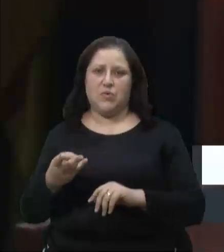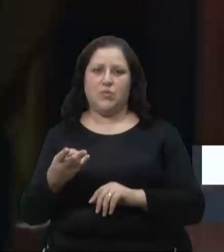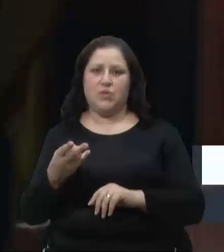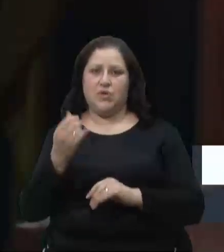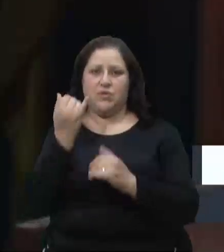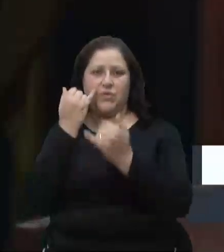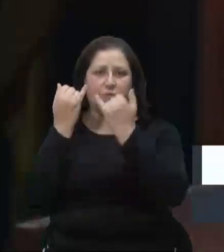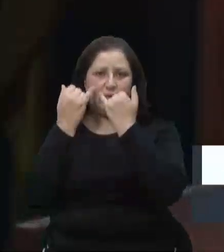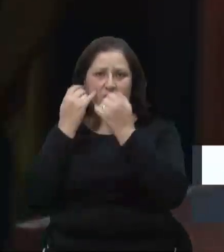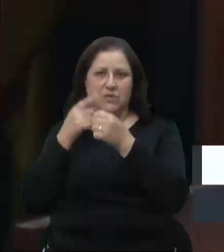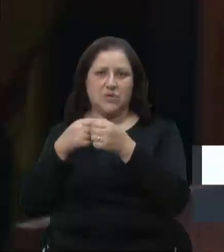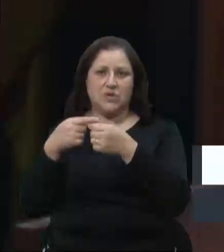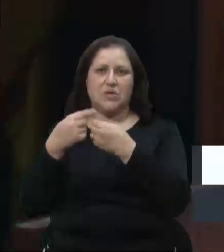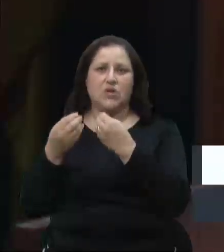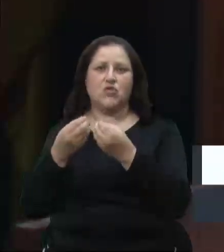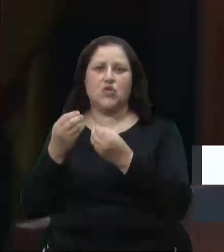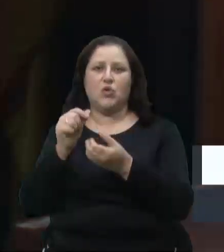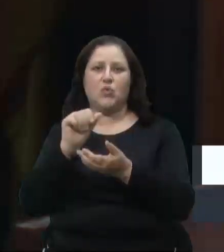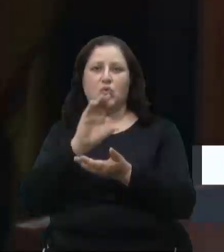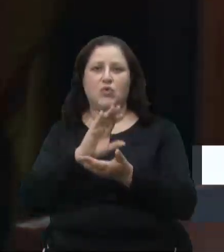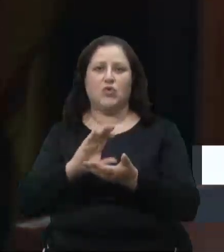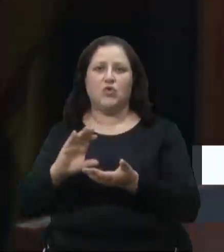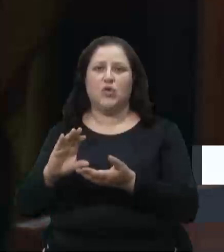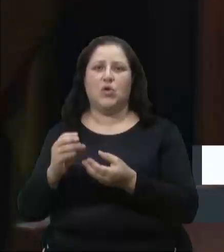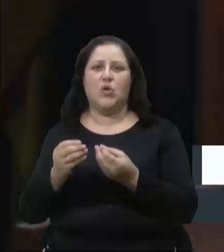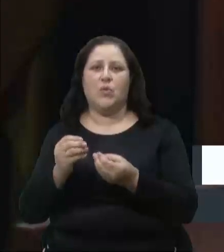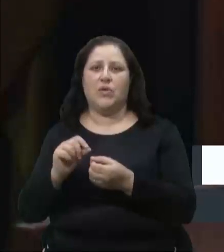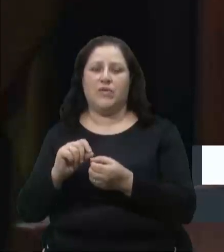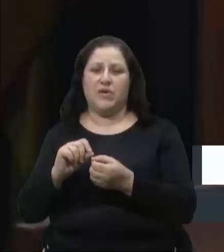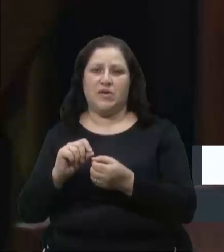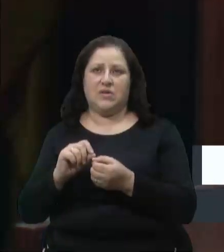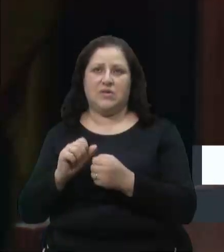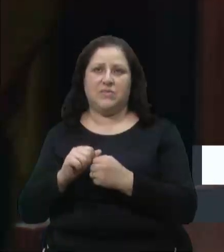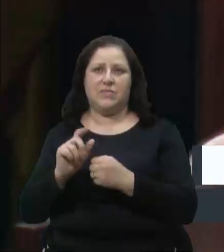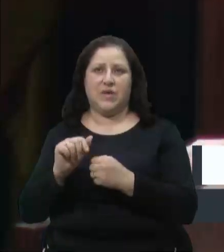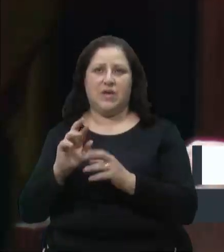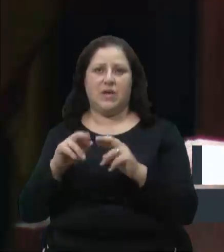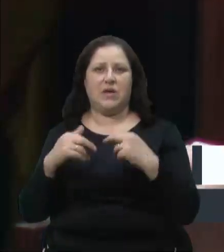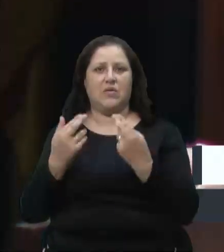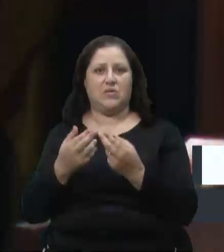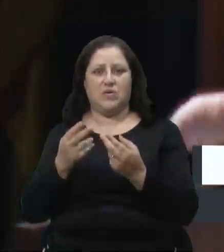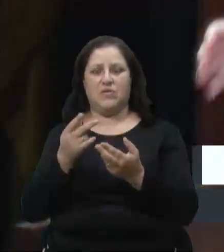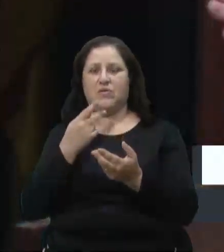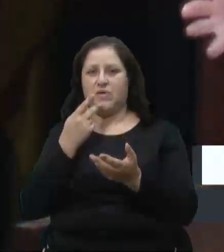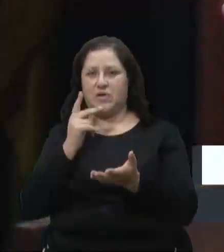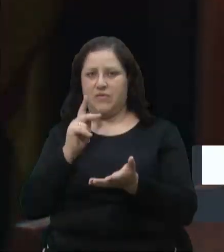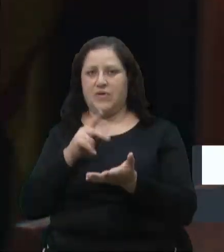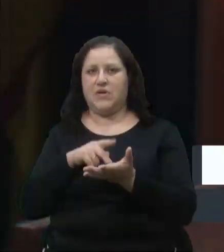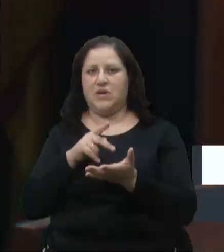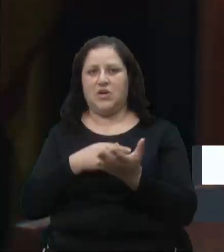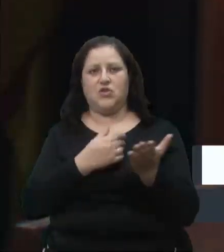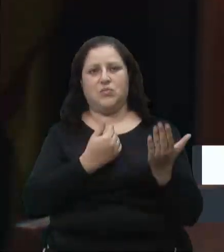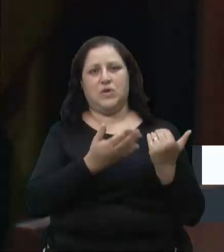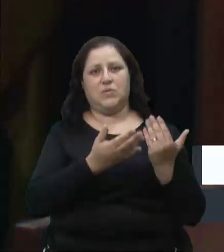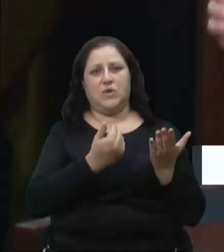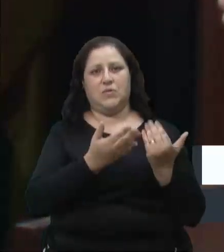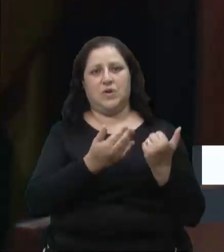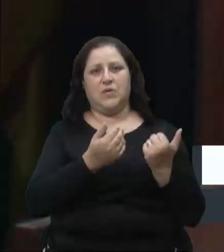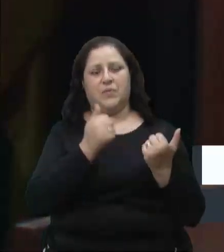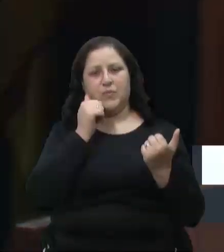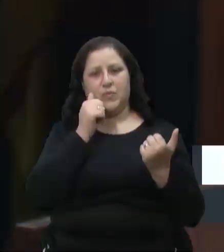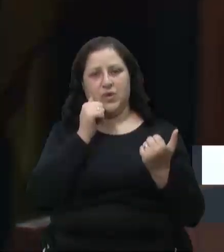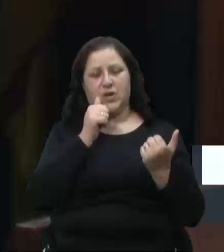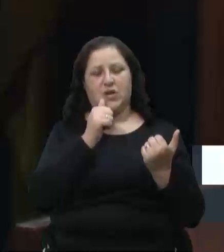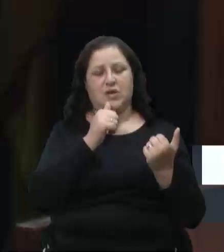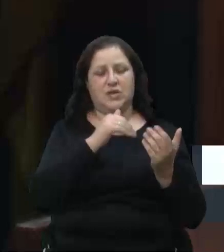cidades de como é feito esse repasse, do formato. Foi uma reunião muito franca com a secretária, com as assessoras